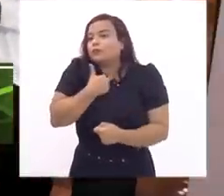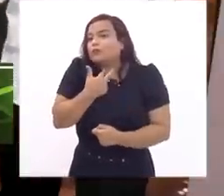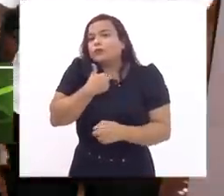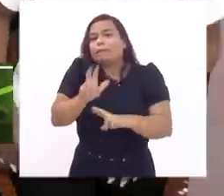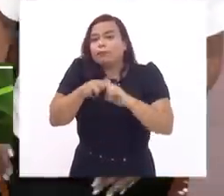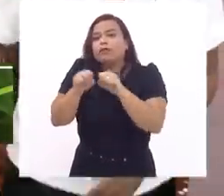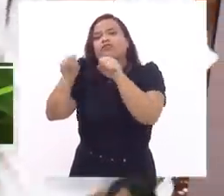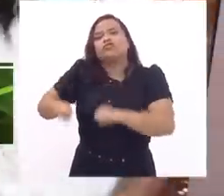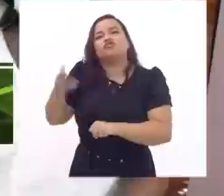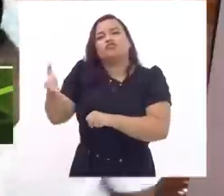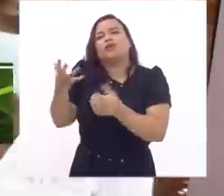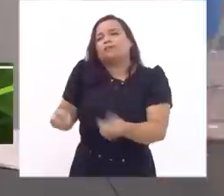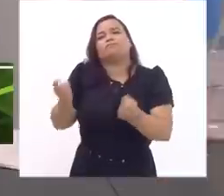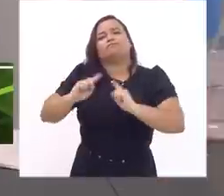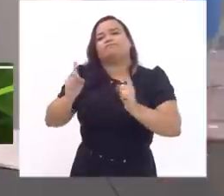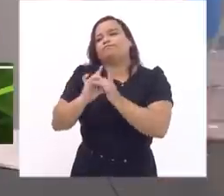sistema.